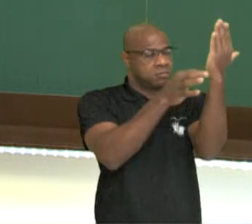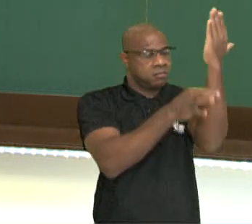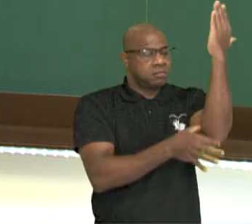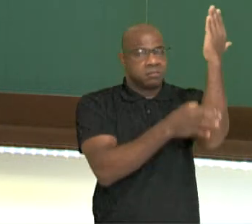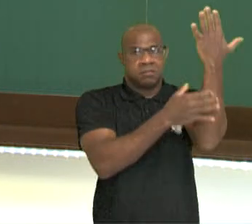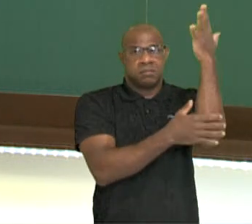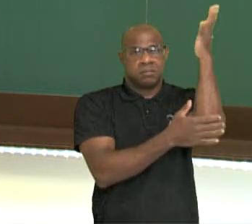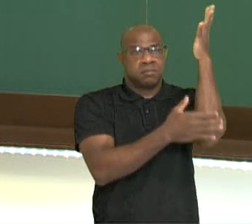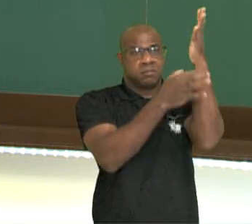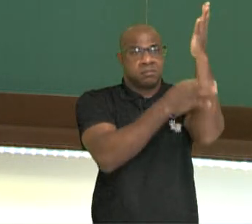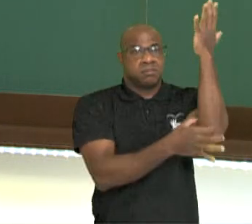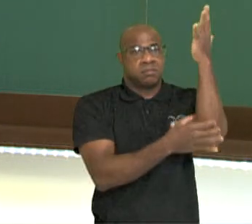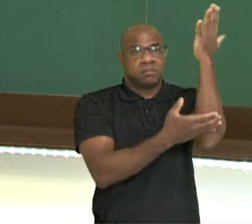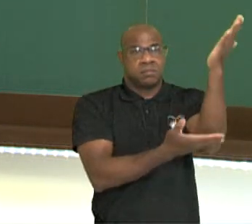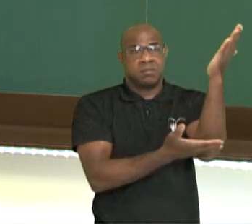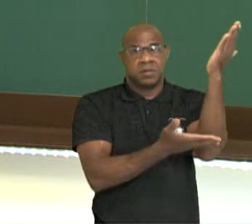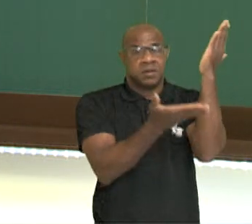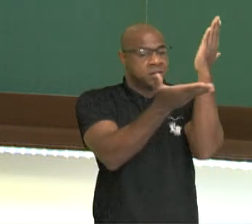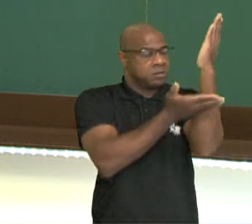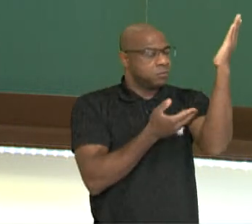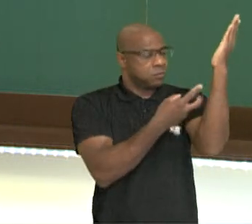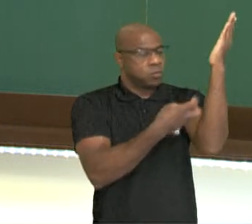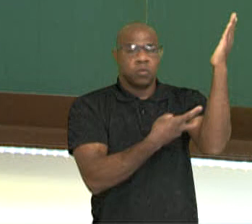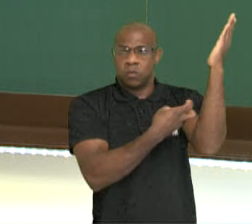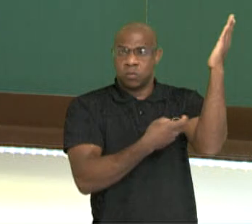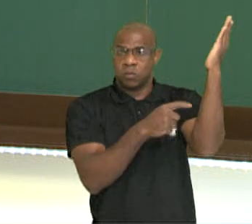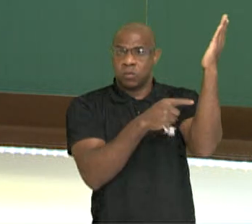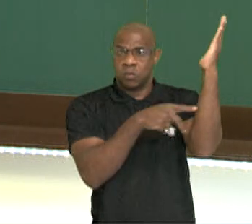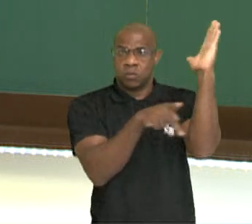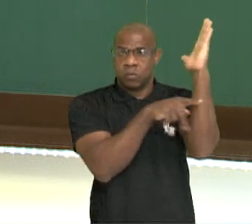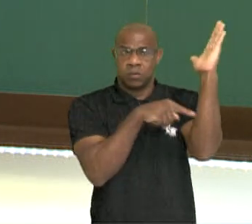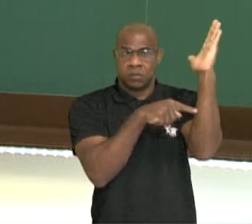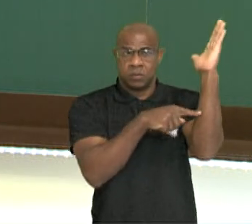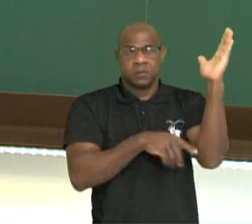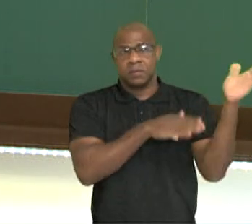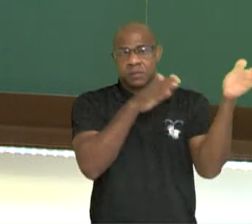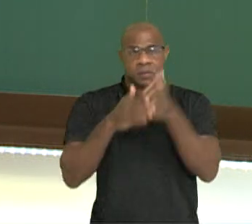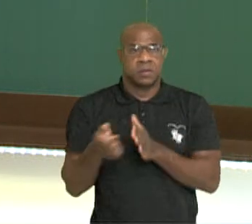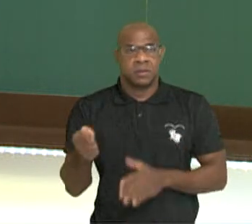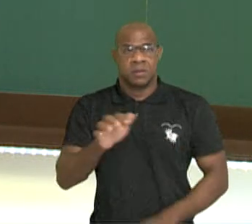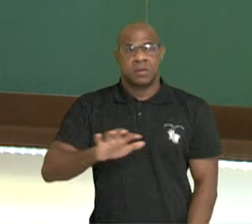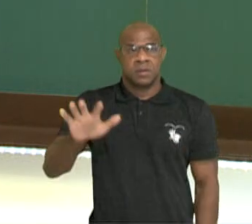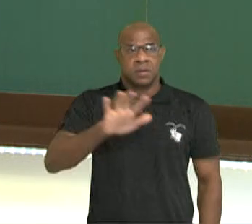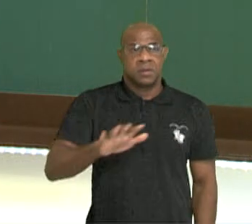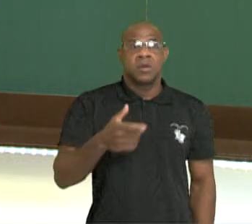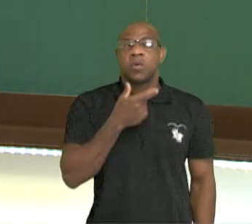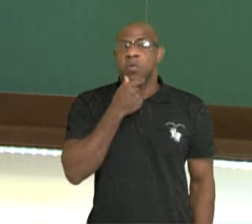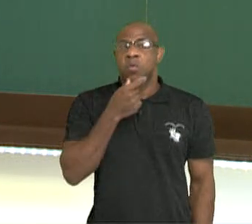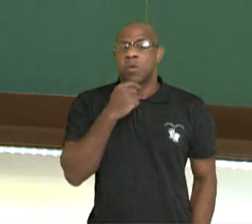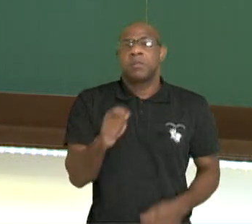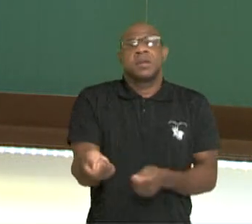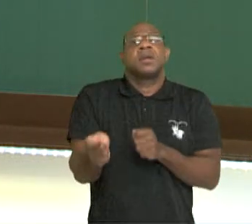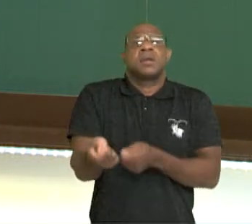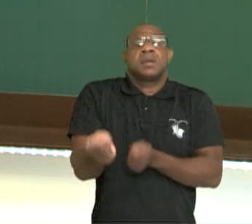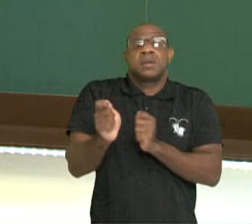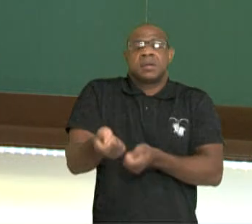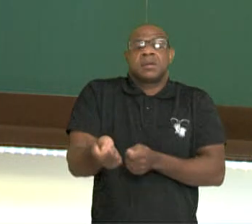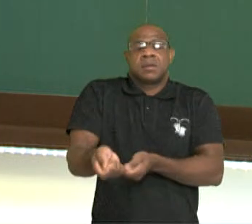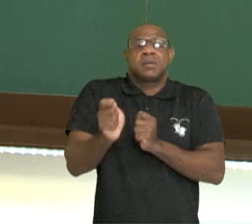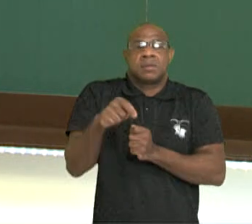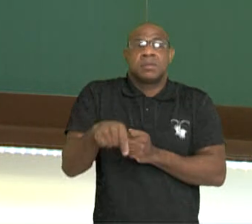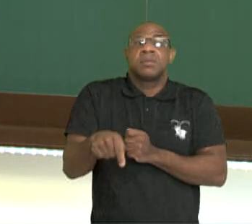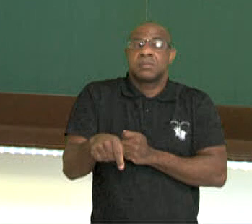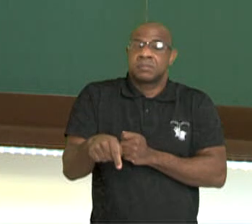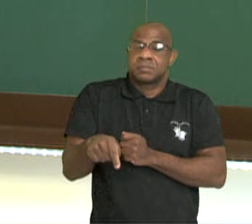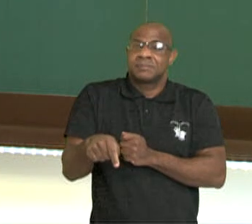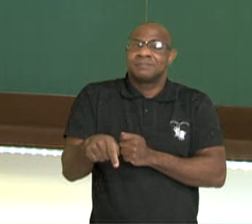de um vegetal. Então, é uma extração vegetal. Na segunda imagem, tem um rapaz pescando. Estou retirando